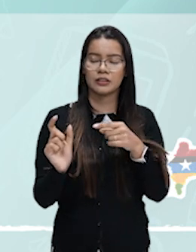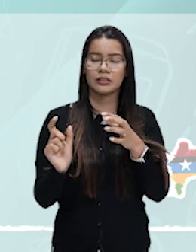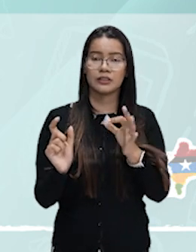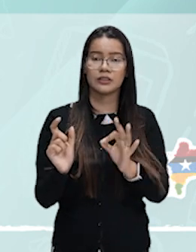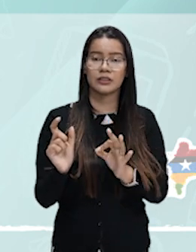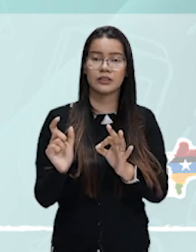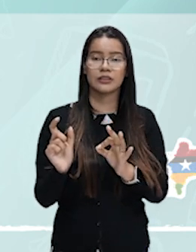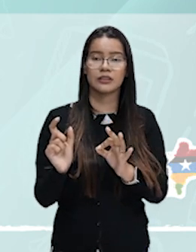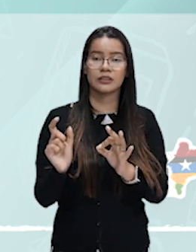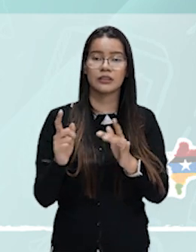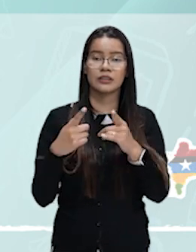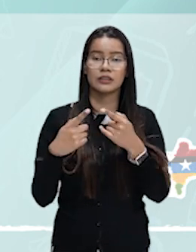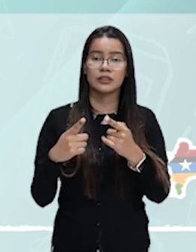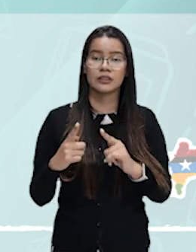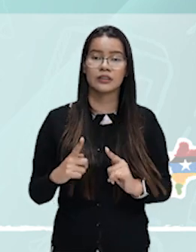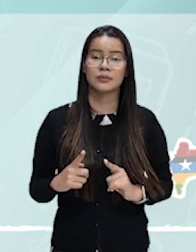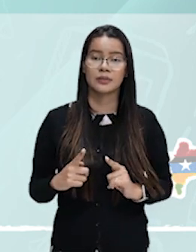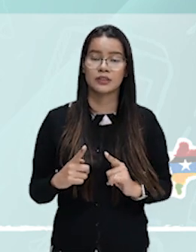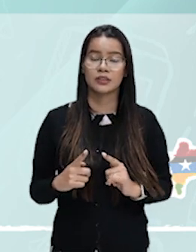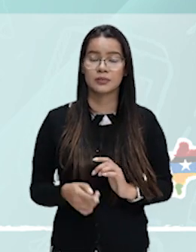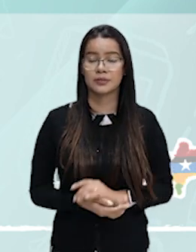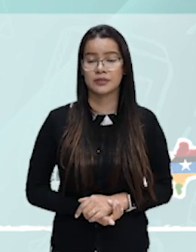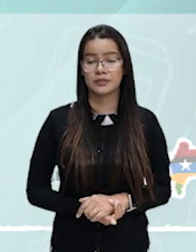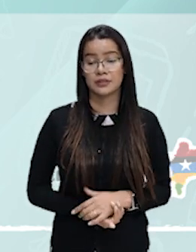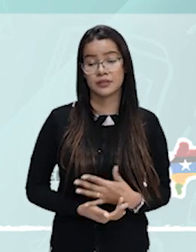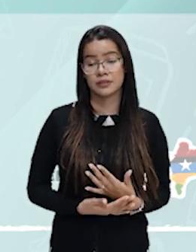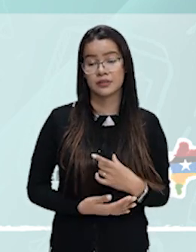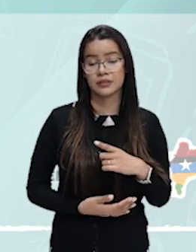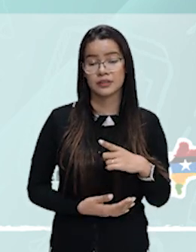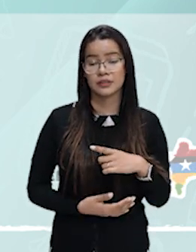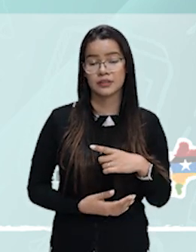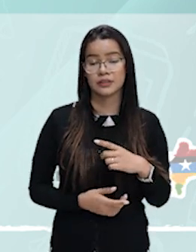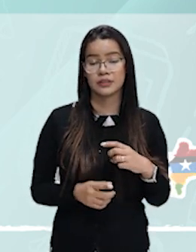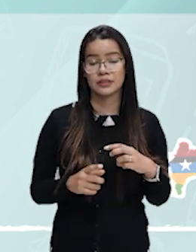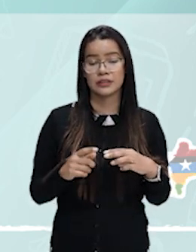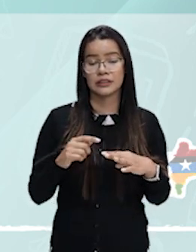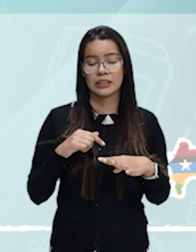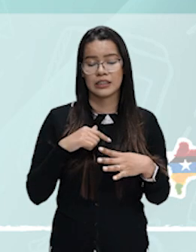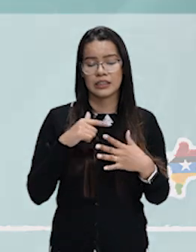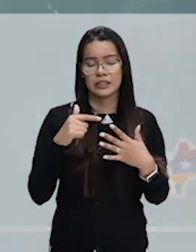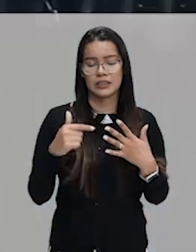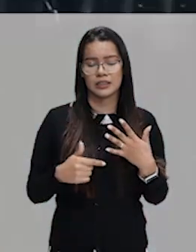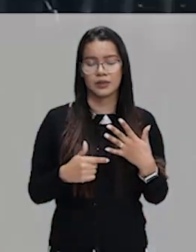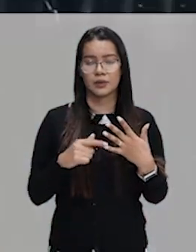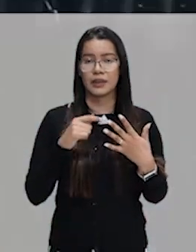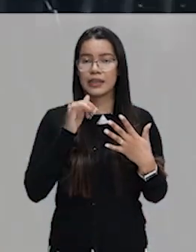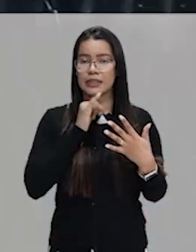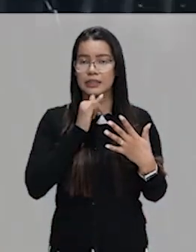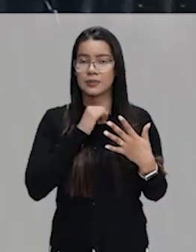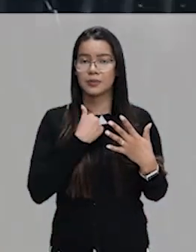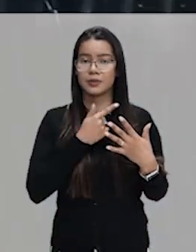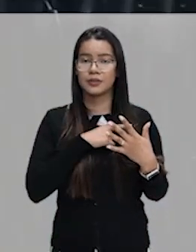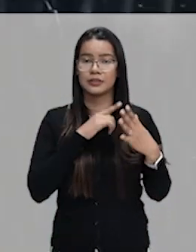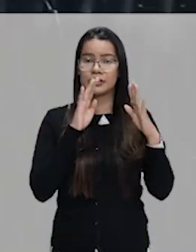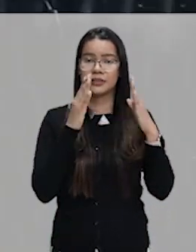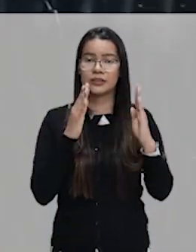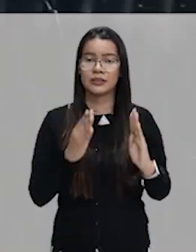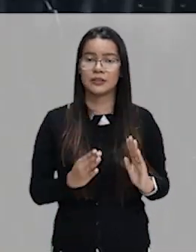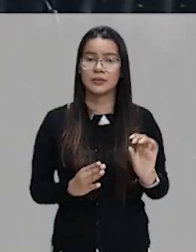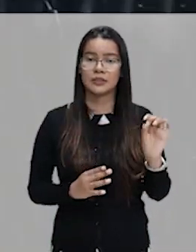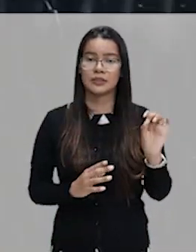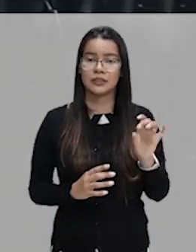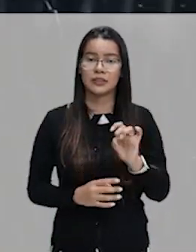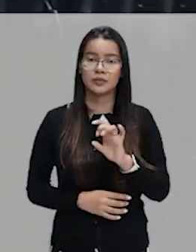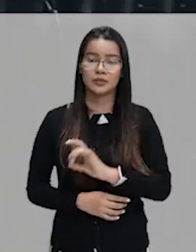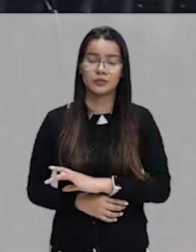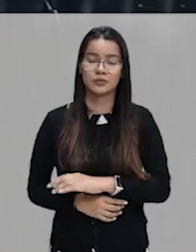correta gramaticalmente. Então, eu tenho aqui 5 exemplos. Vamos analisar cada um deles. There